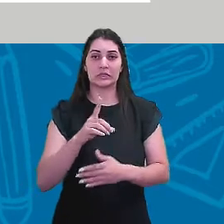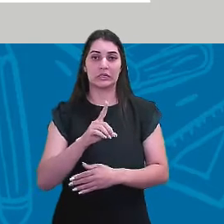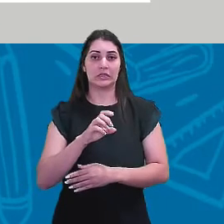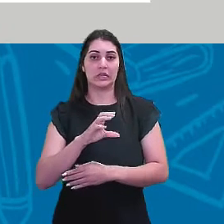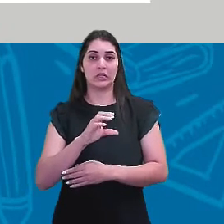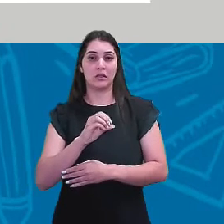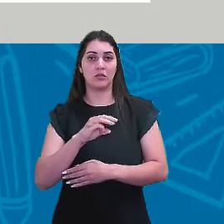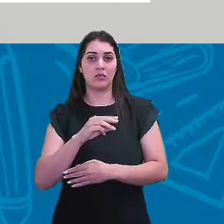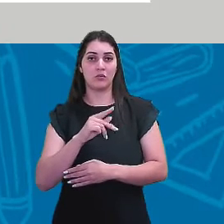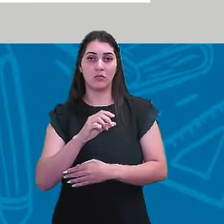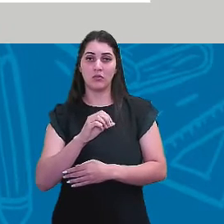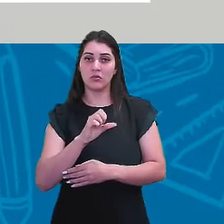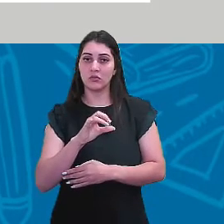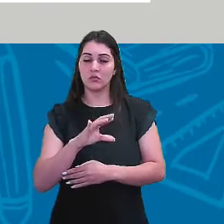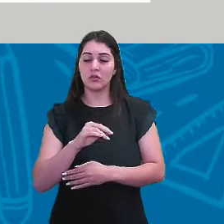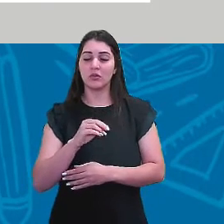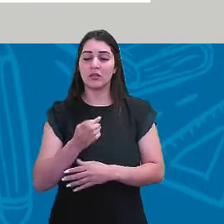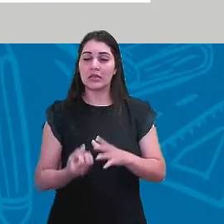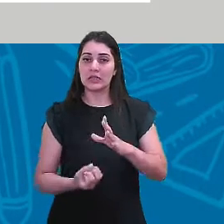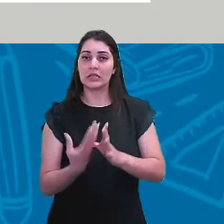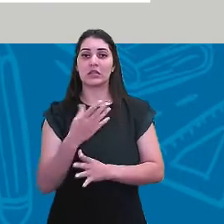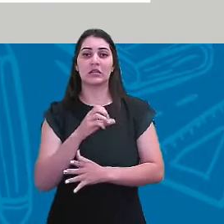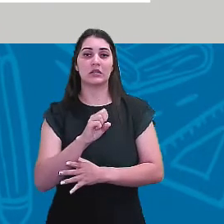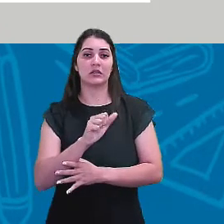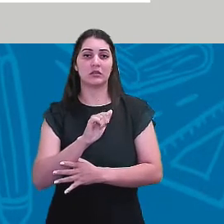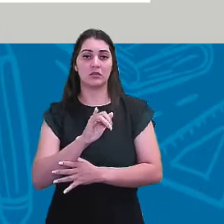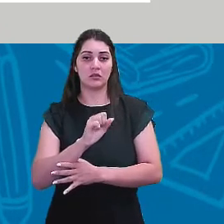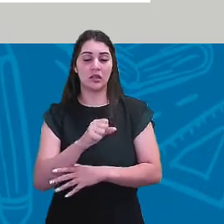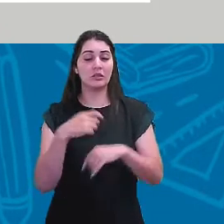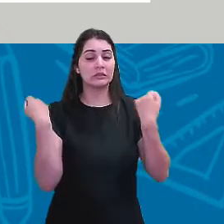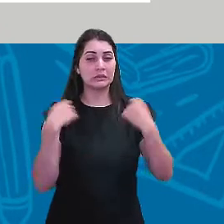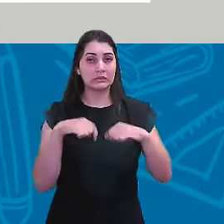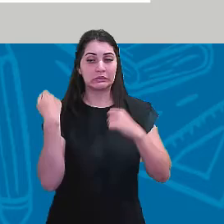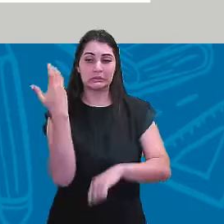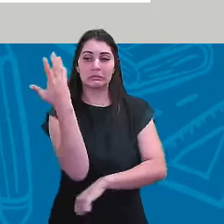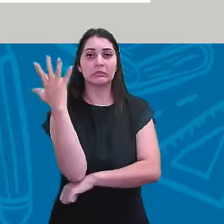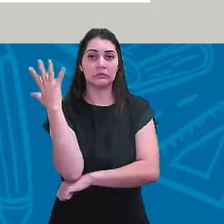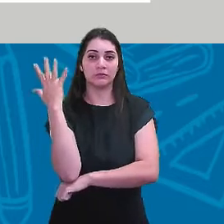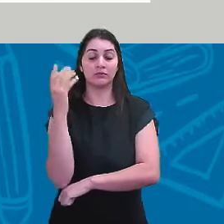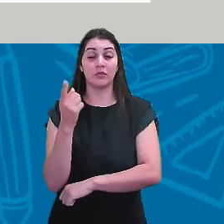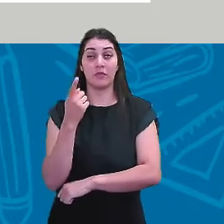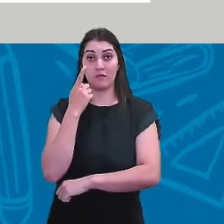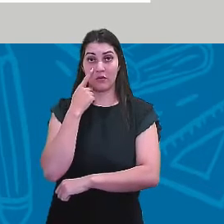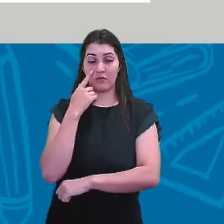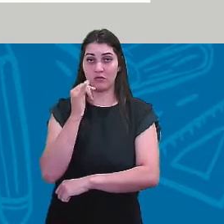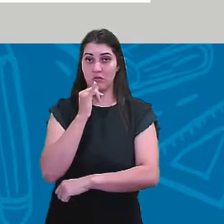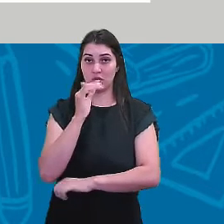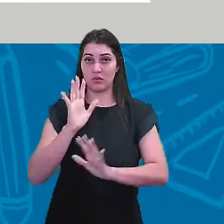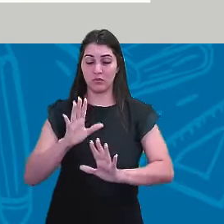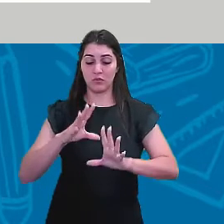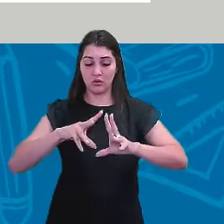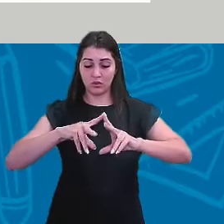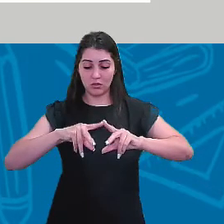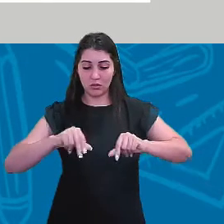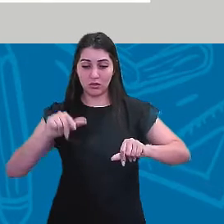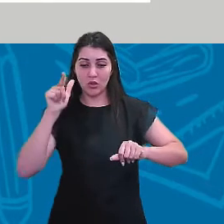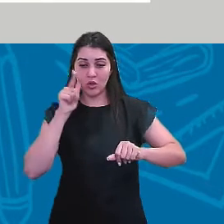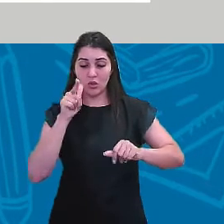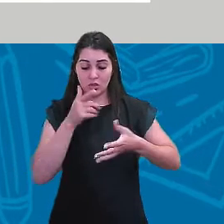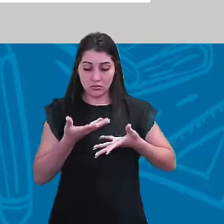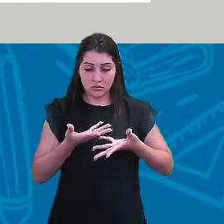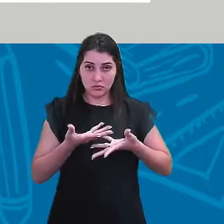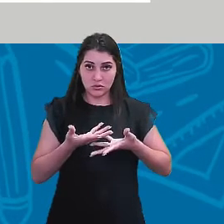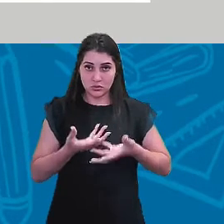dos organismos, produz sais minerais necessários para as plantas. Então, veja, é um solo que consegue conter